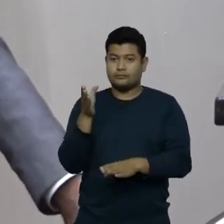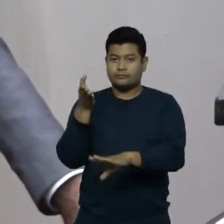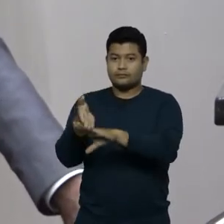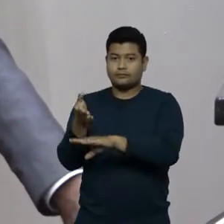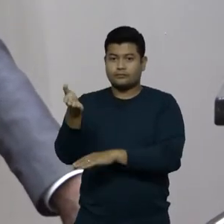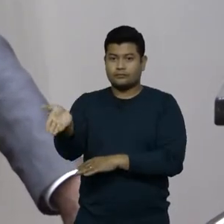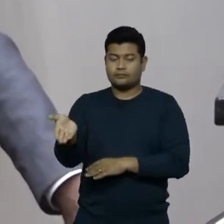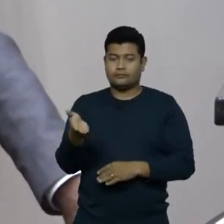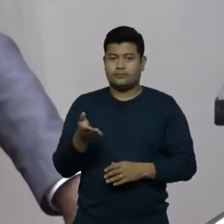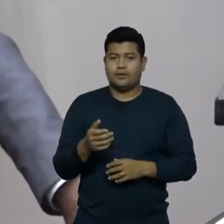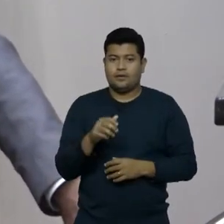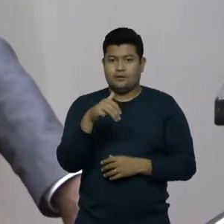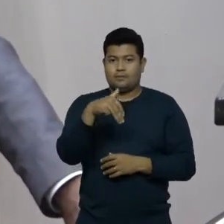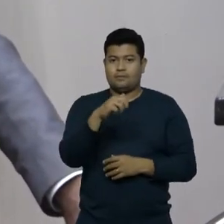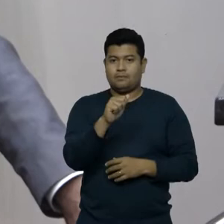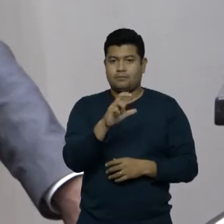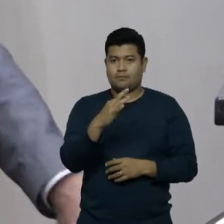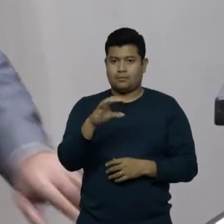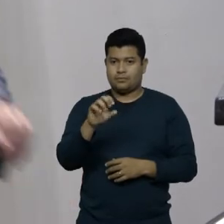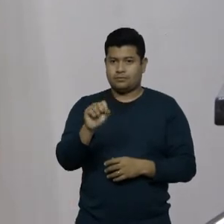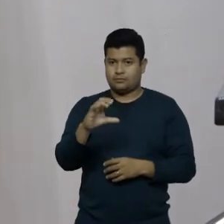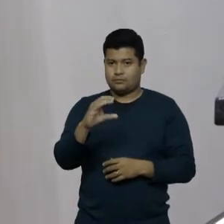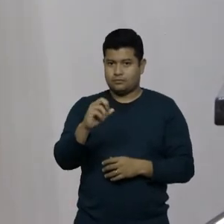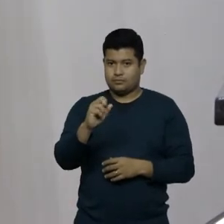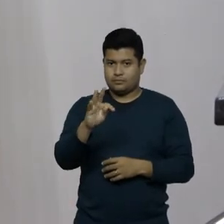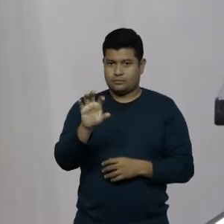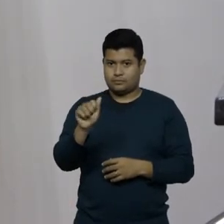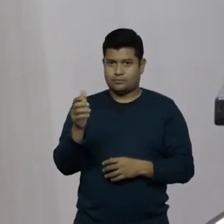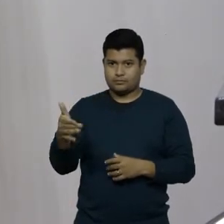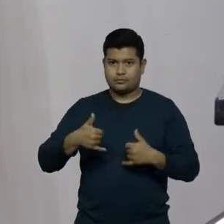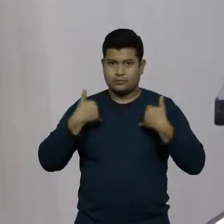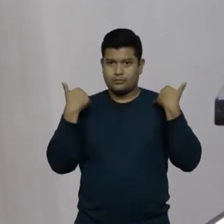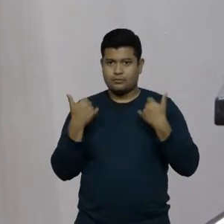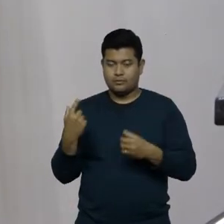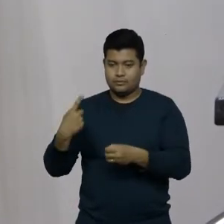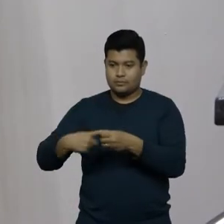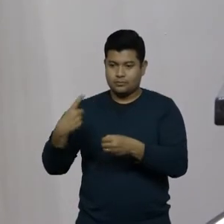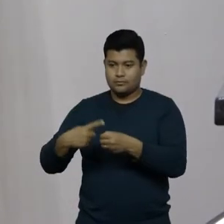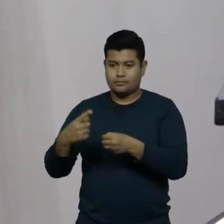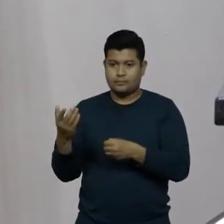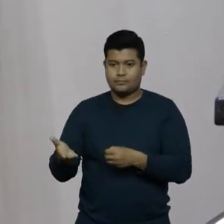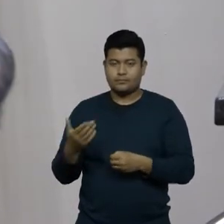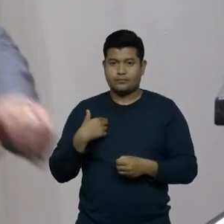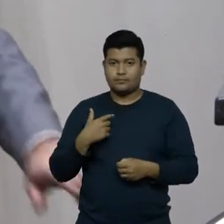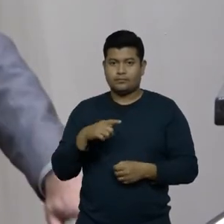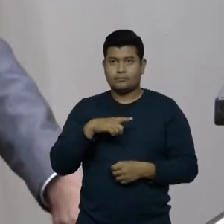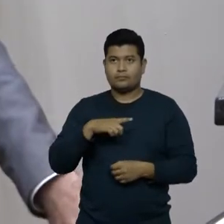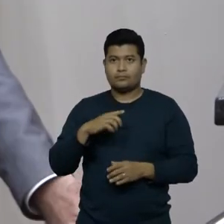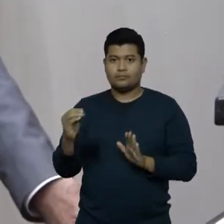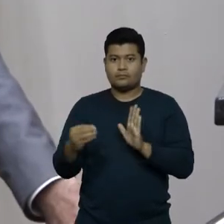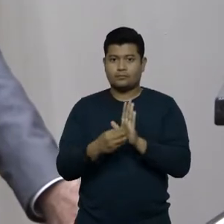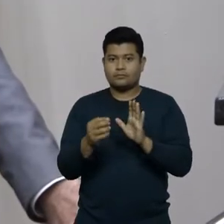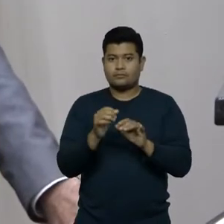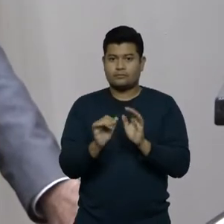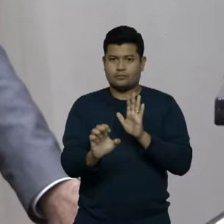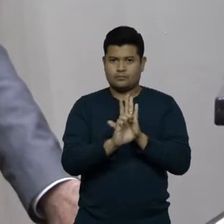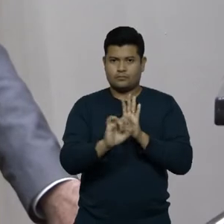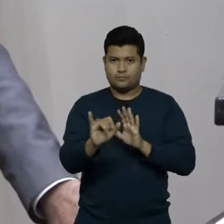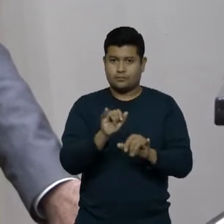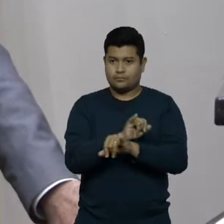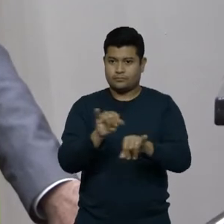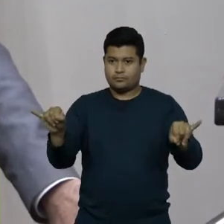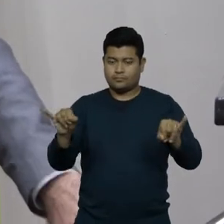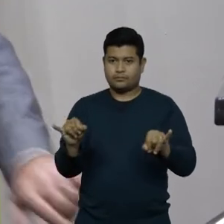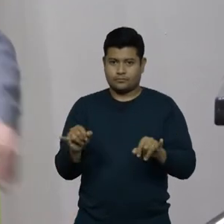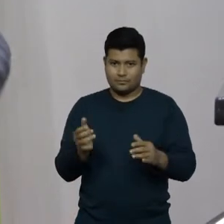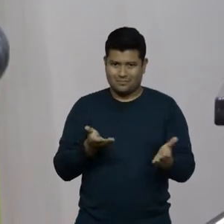lá no aniversário do município aliás durante o aniversário do município a publicação do edital e